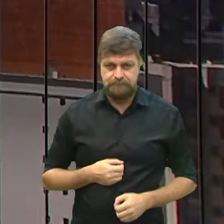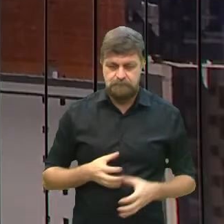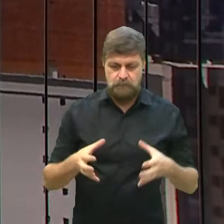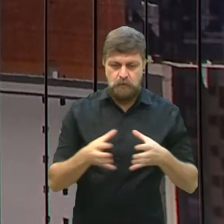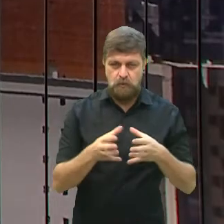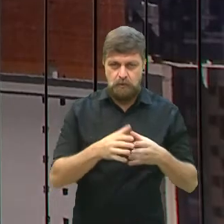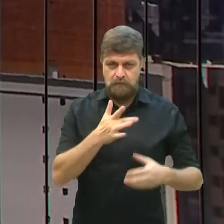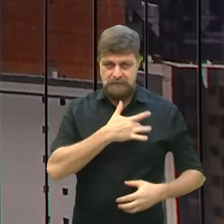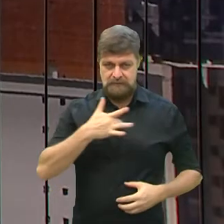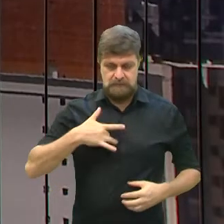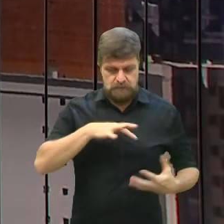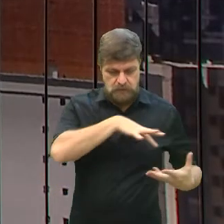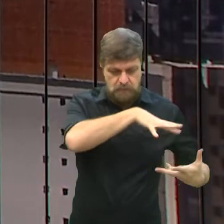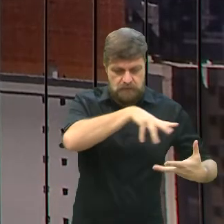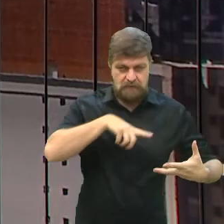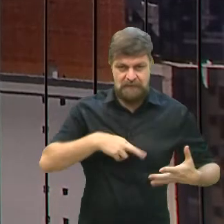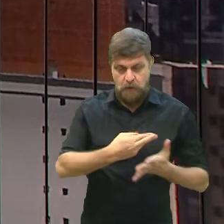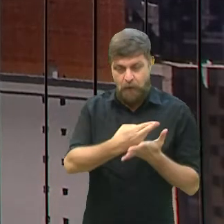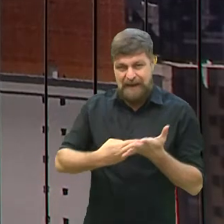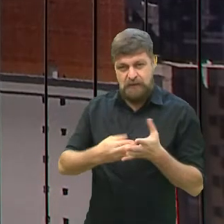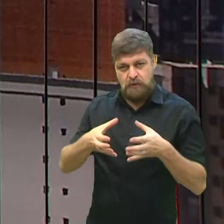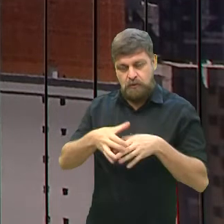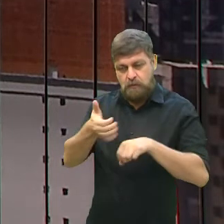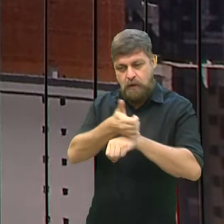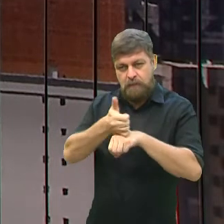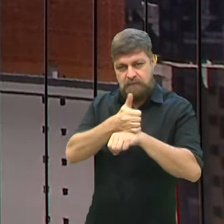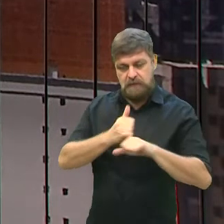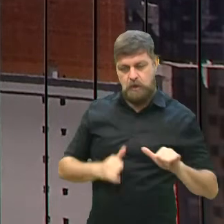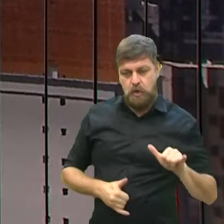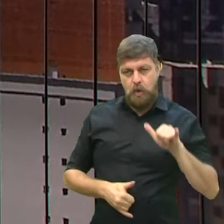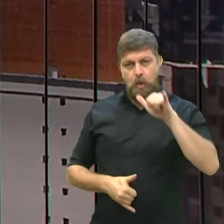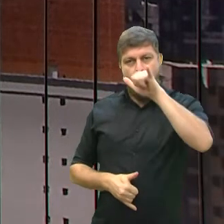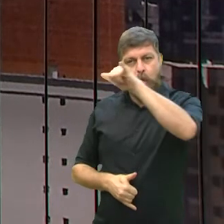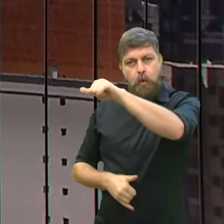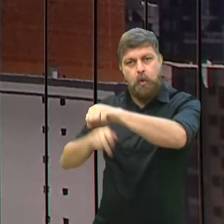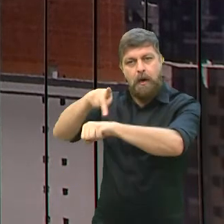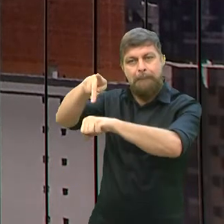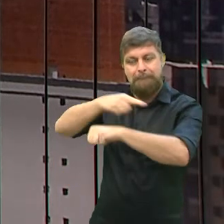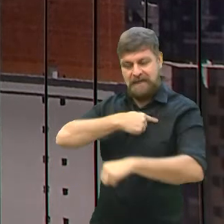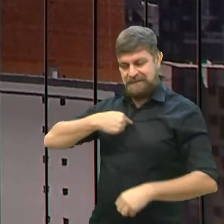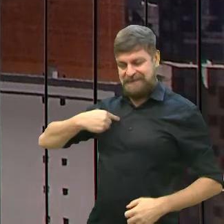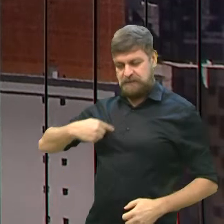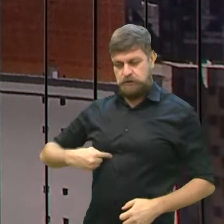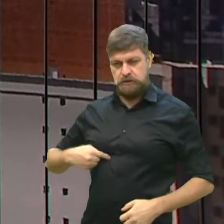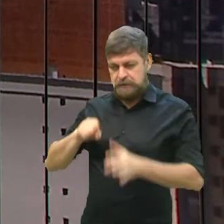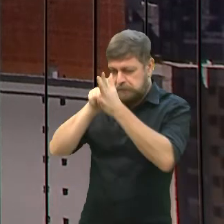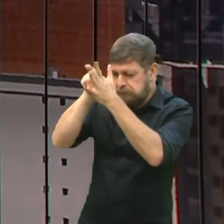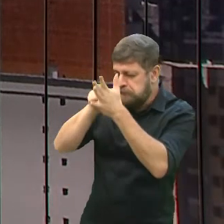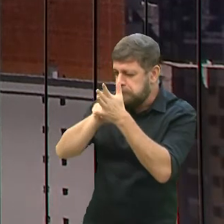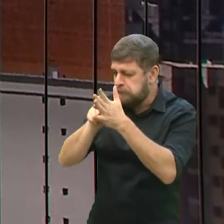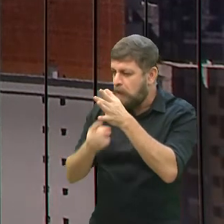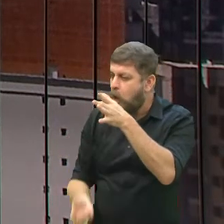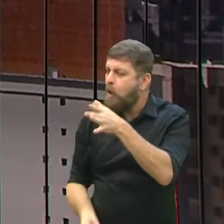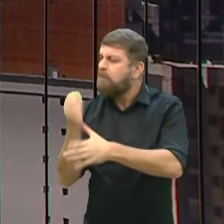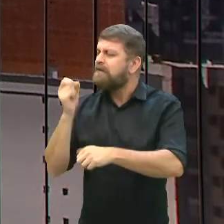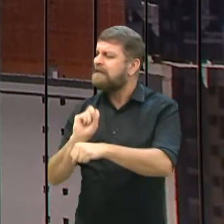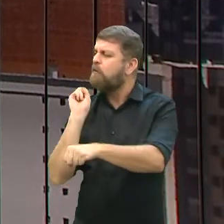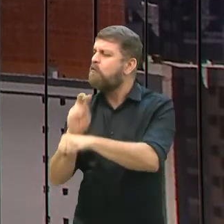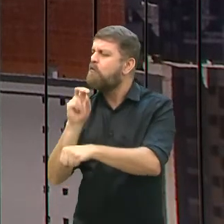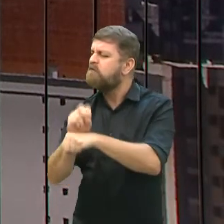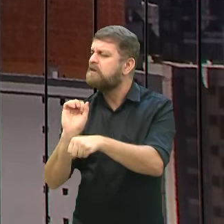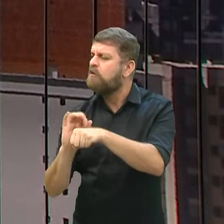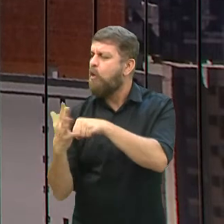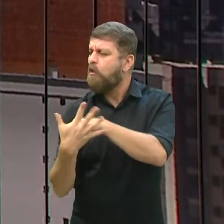relatório de uma equipe de especialistas que foram à China tentar verificar a origem do vírus, né? Chegou-se